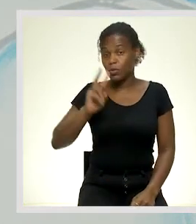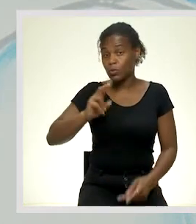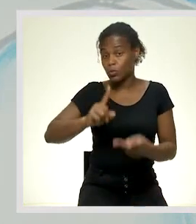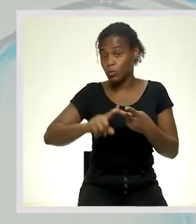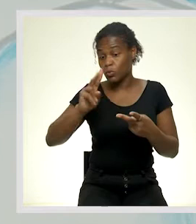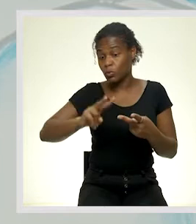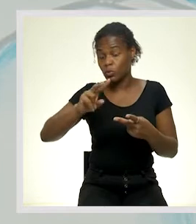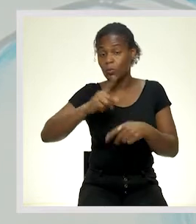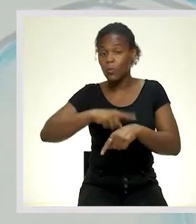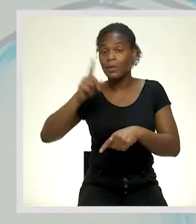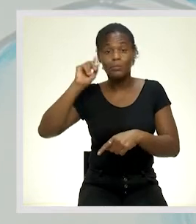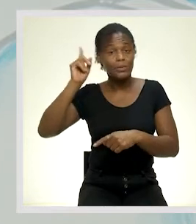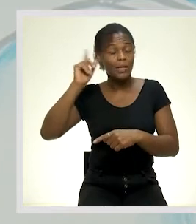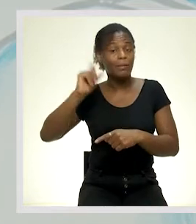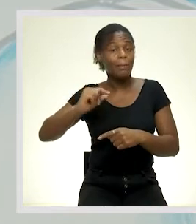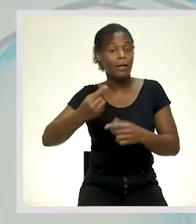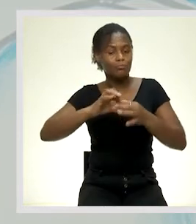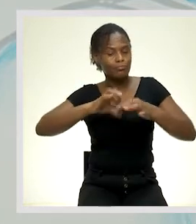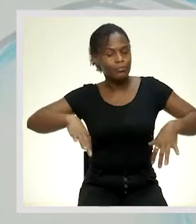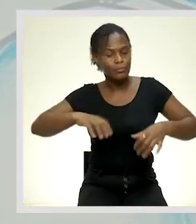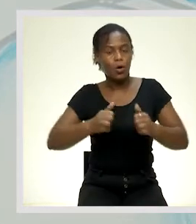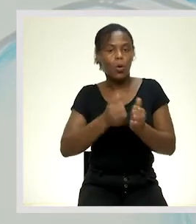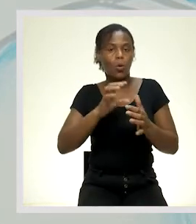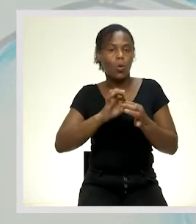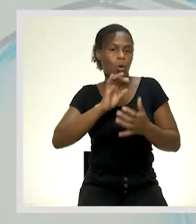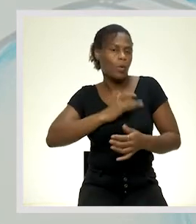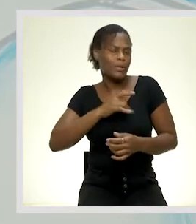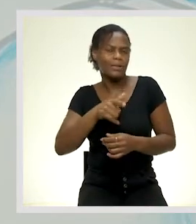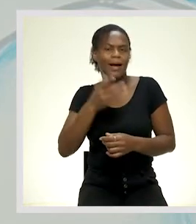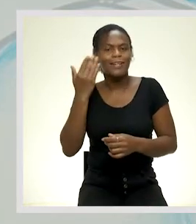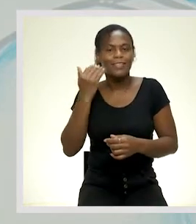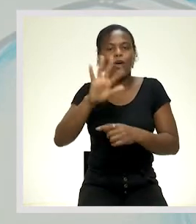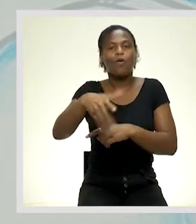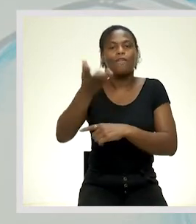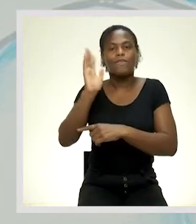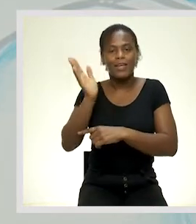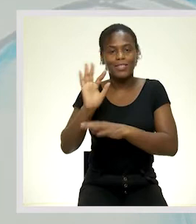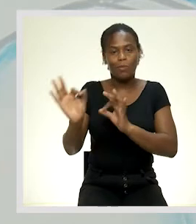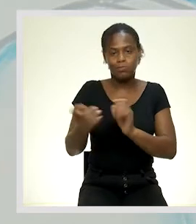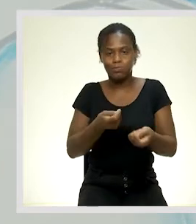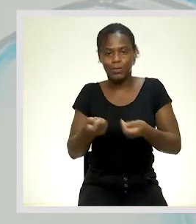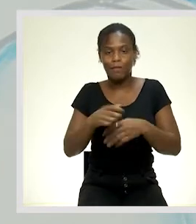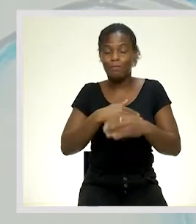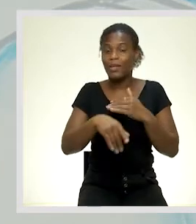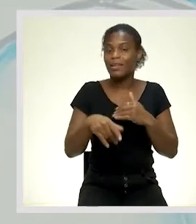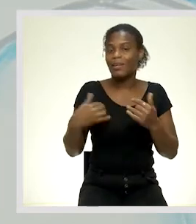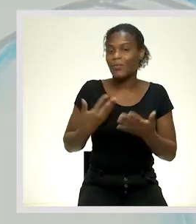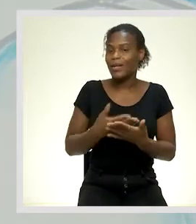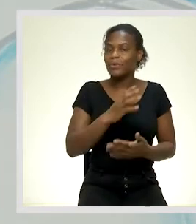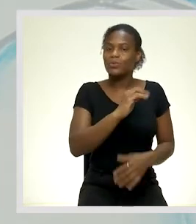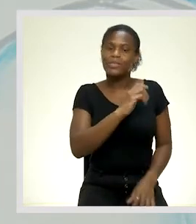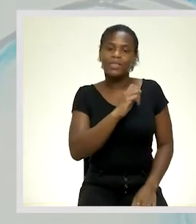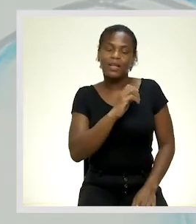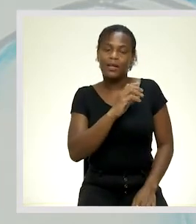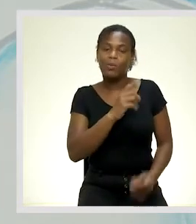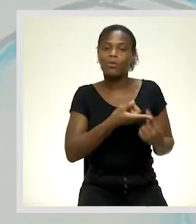O segundo momento importante também para romper com o romantismo foi as conferências que foram realizadas durante a década de